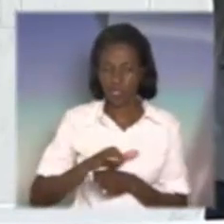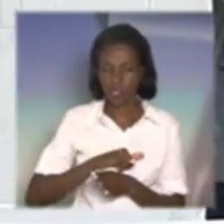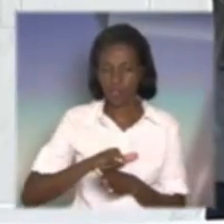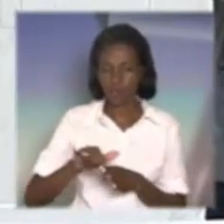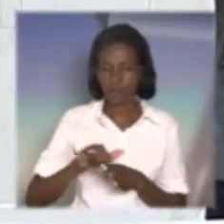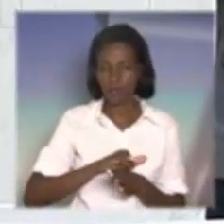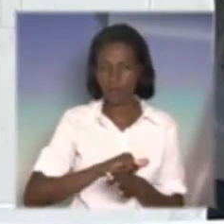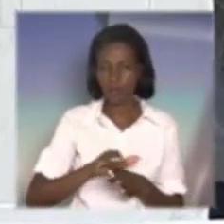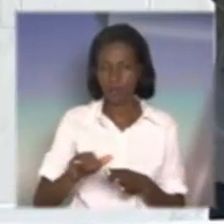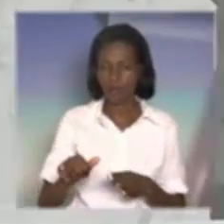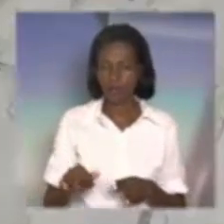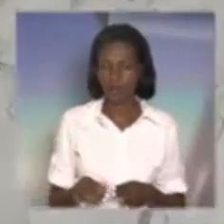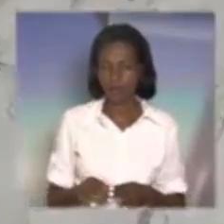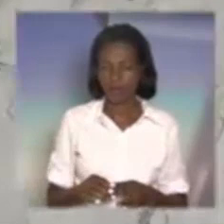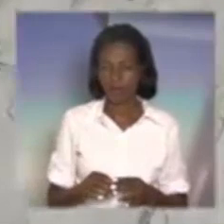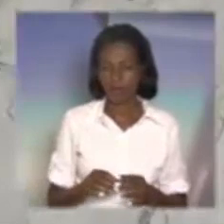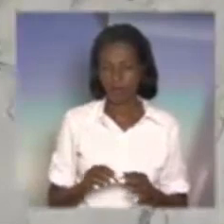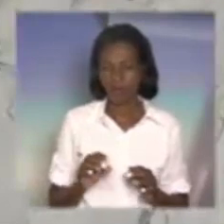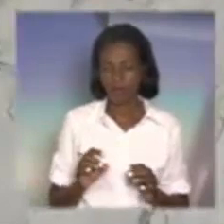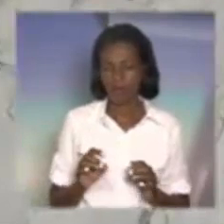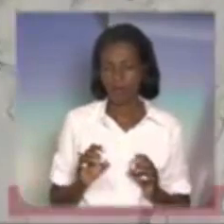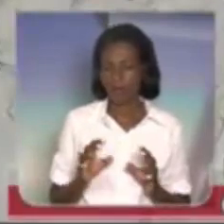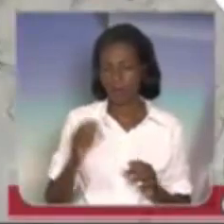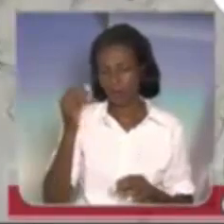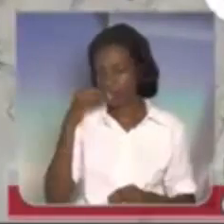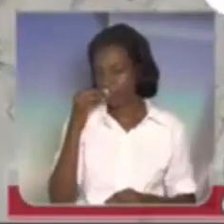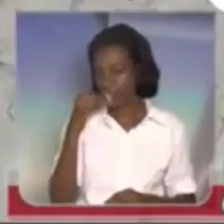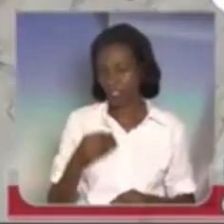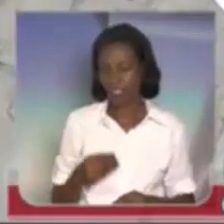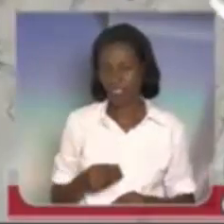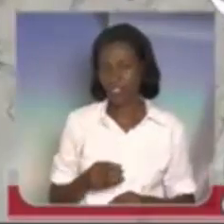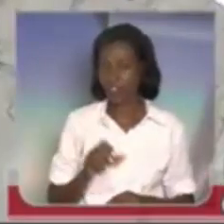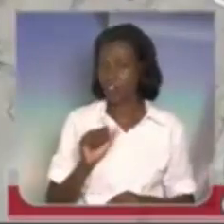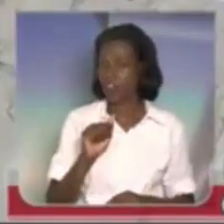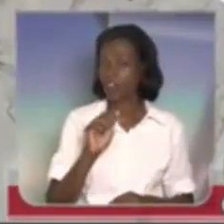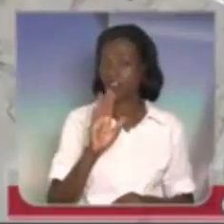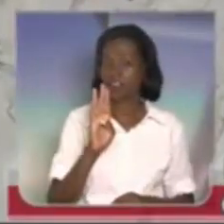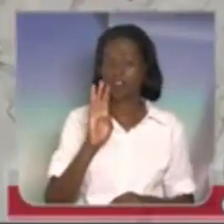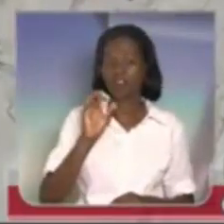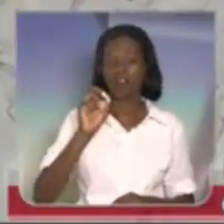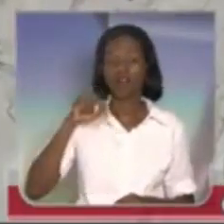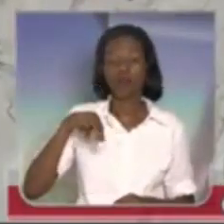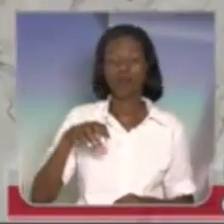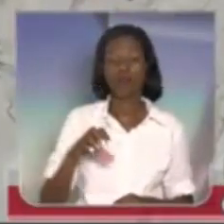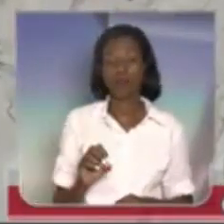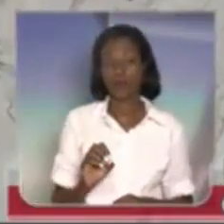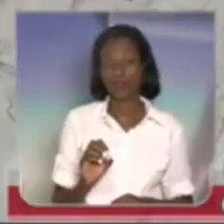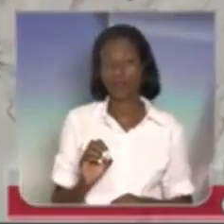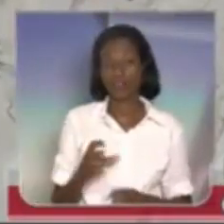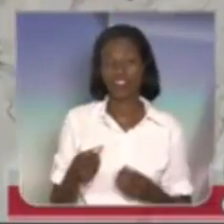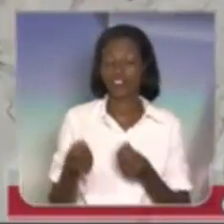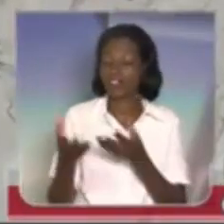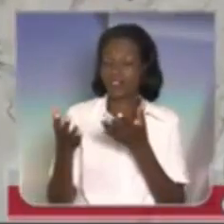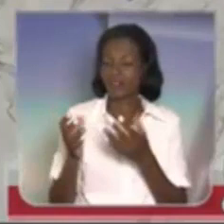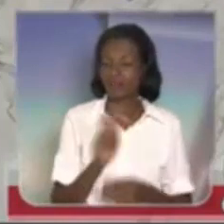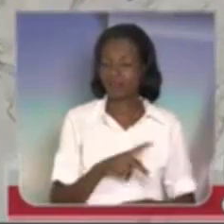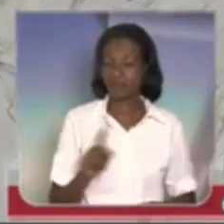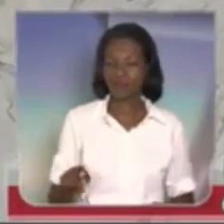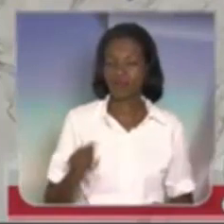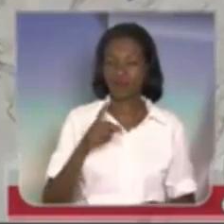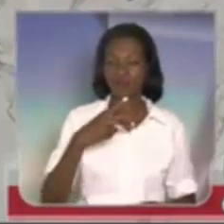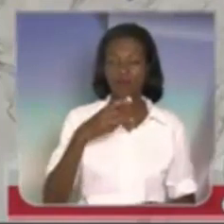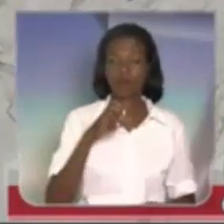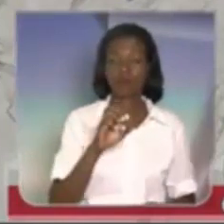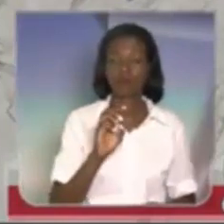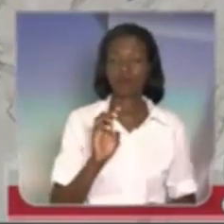aqui marqueteira de quinta categoria ele deu uma abono deu um reajuste ele deu uma abono para ess para as professoras peb1